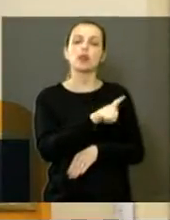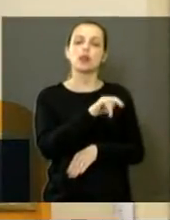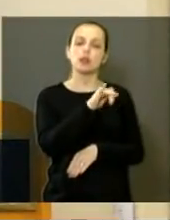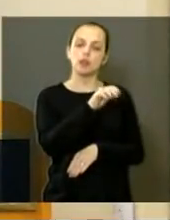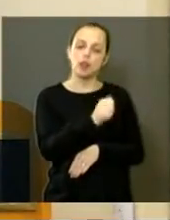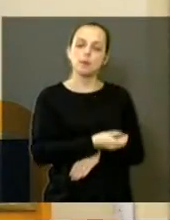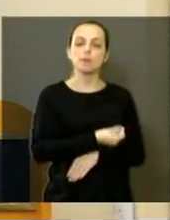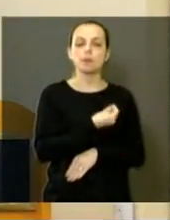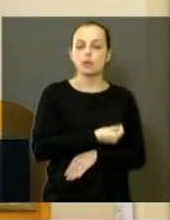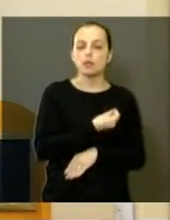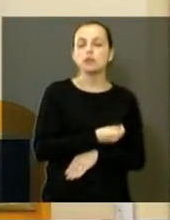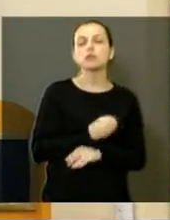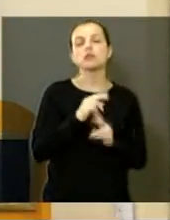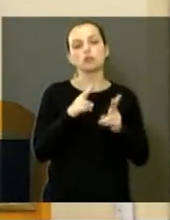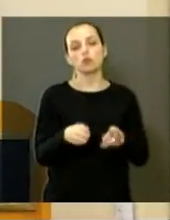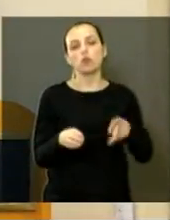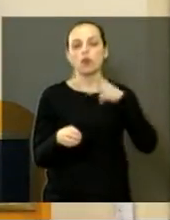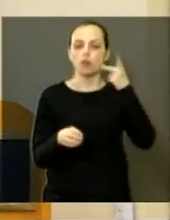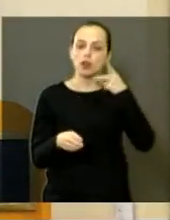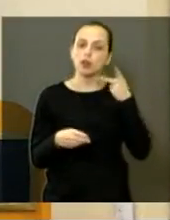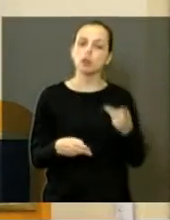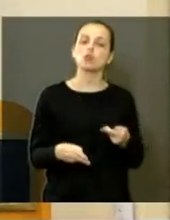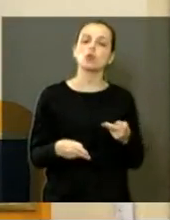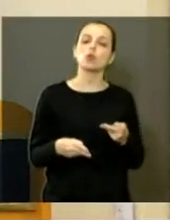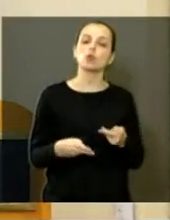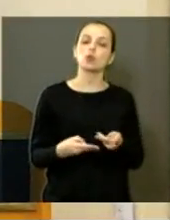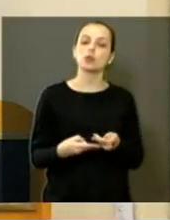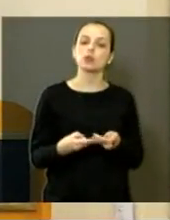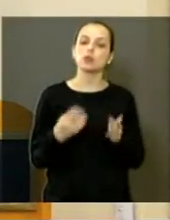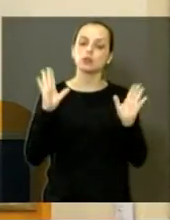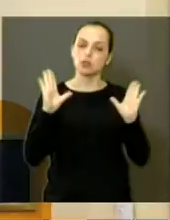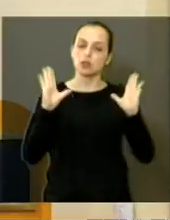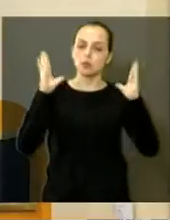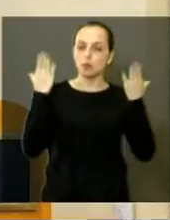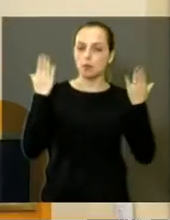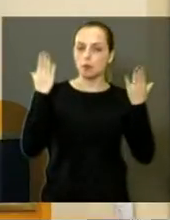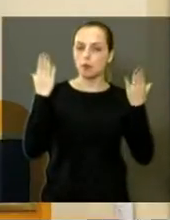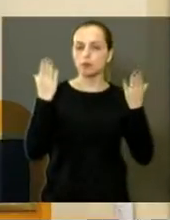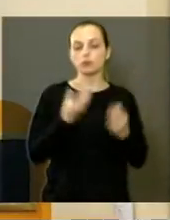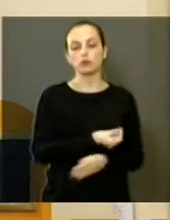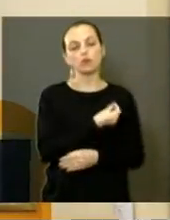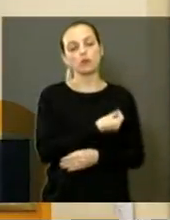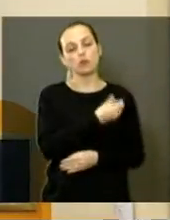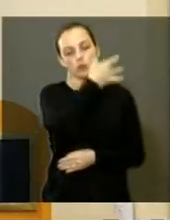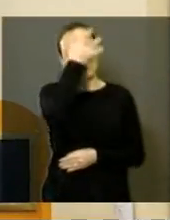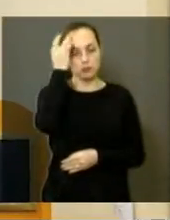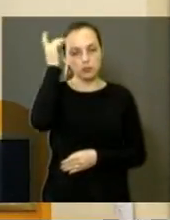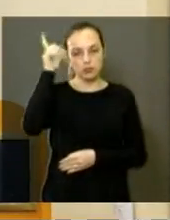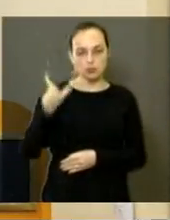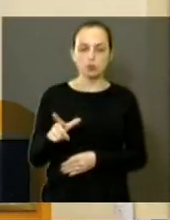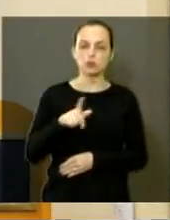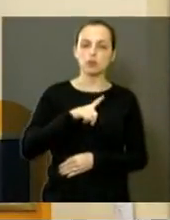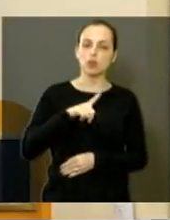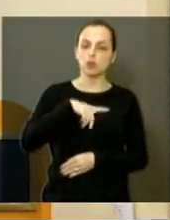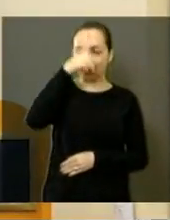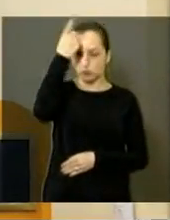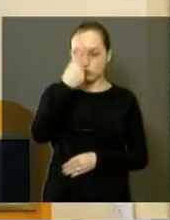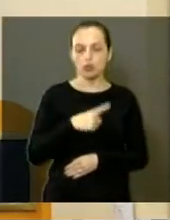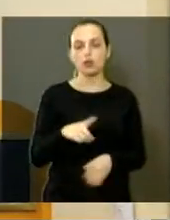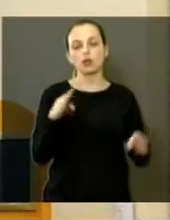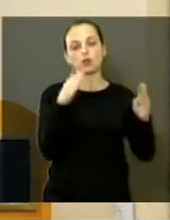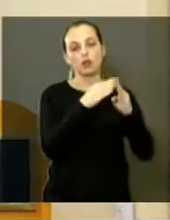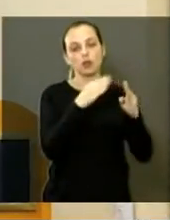grande maioria dos vereadores estiveram prestigiando esse momento importante na vida das pessoas, que é ter o direito de ter seu próprio